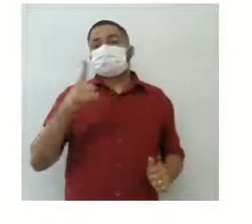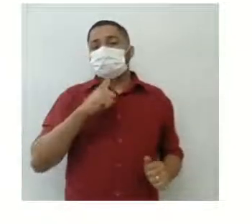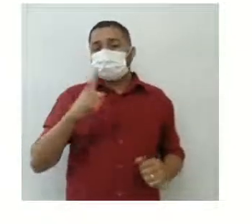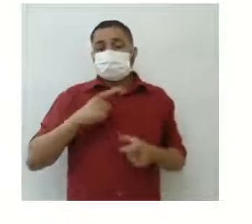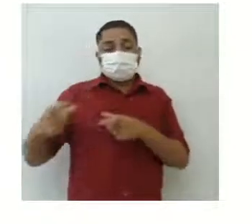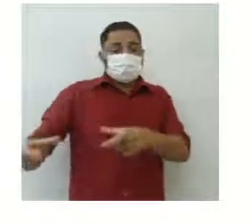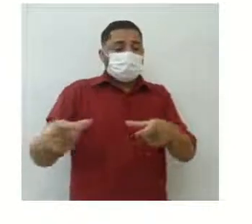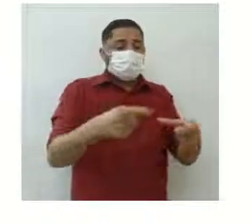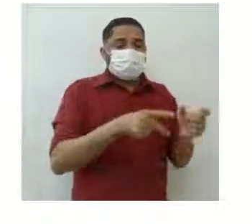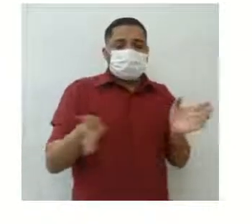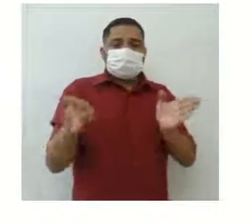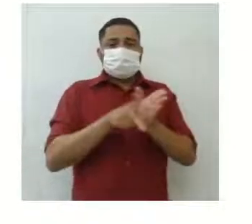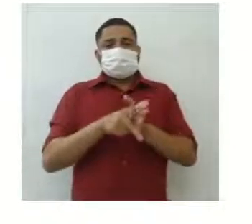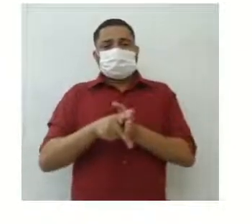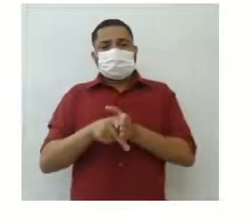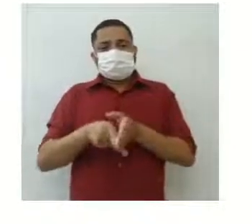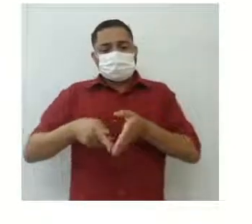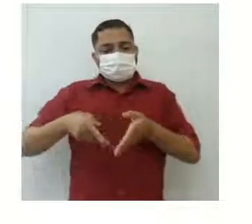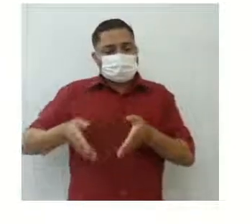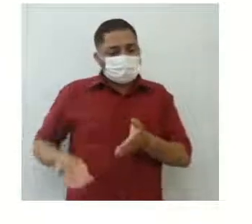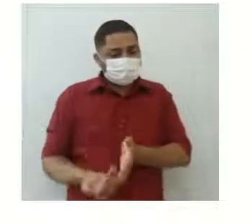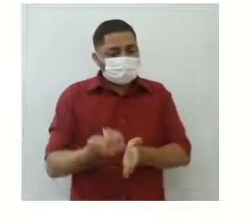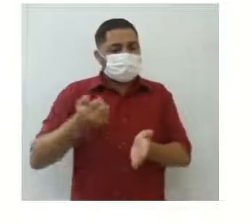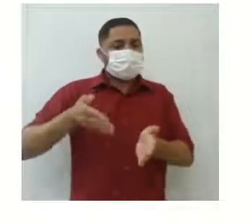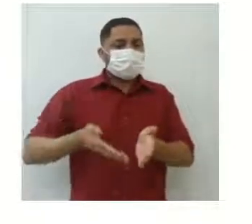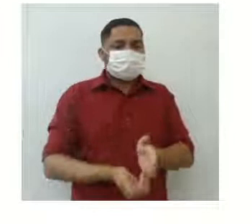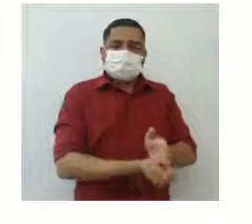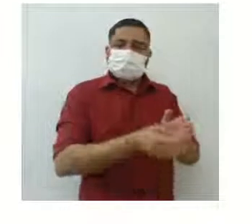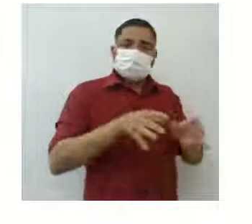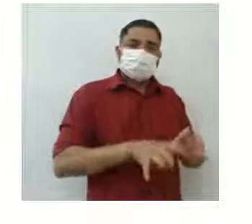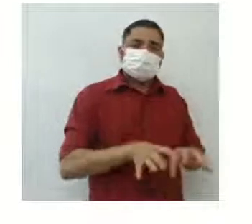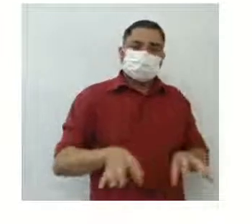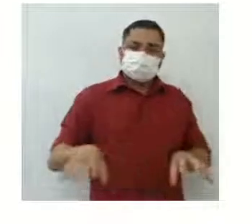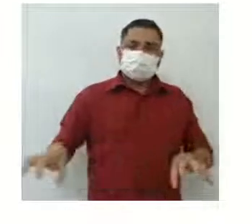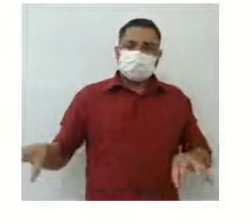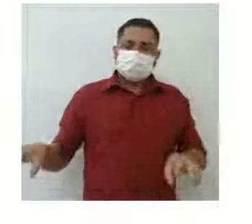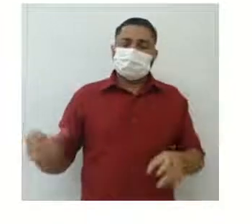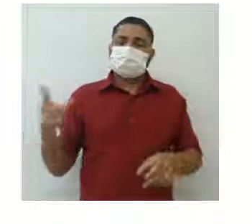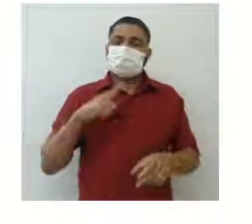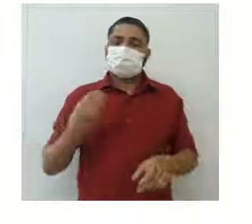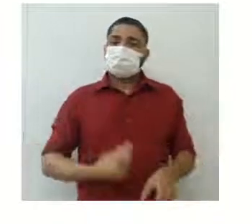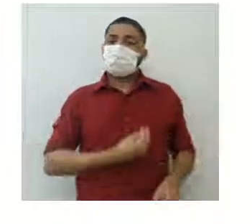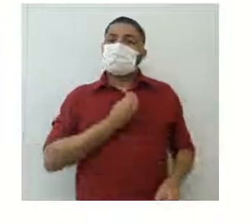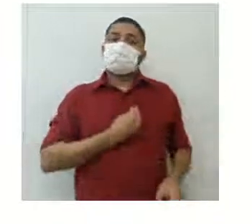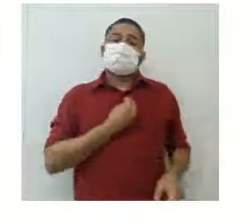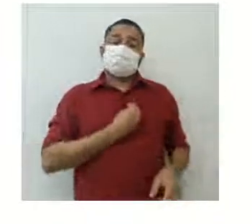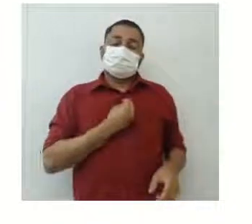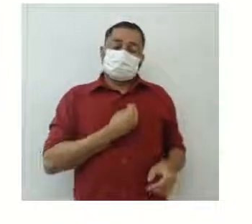locais próprios para o plantio, né, visando sua subsistência, né,